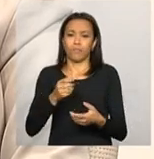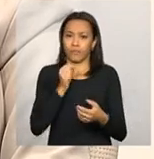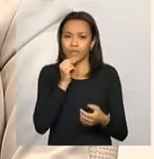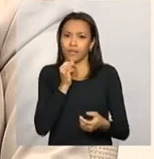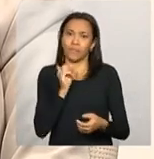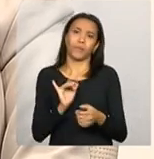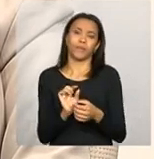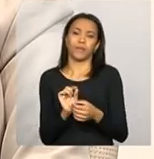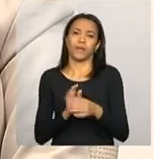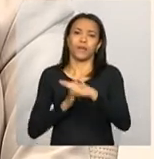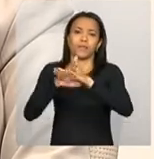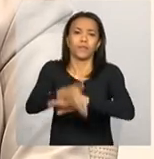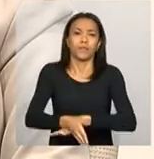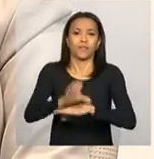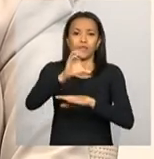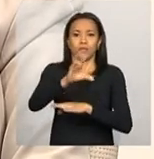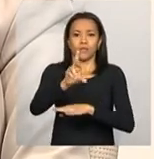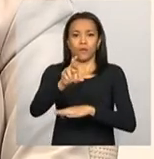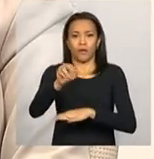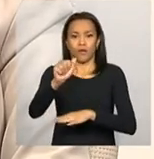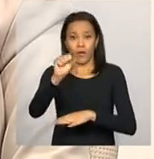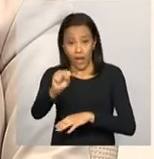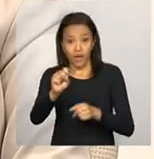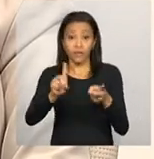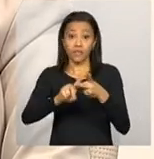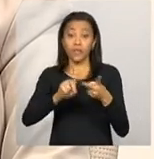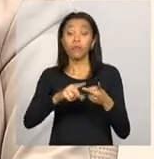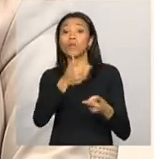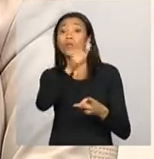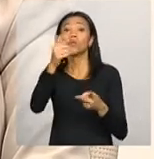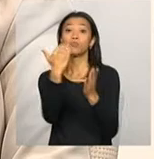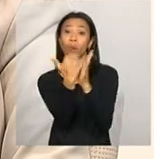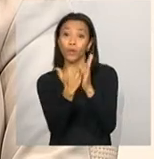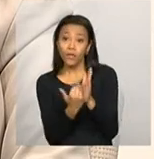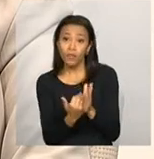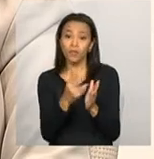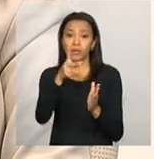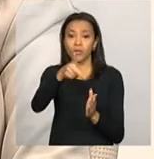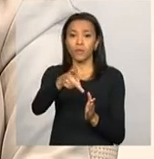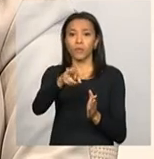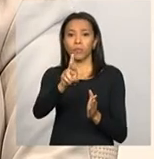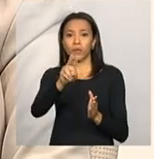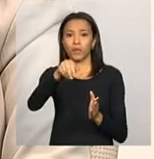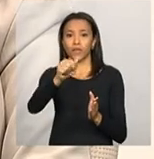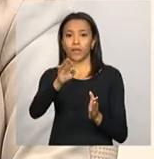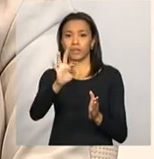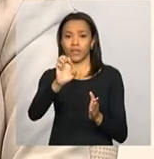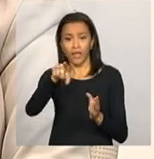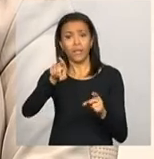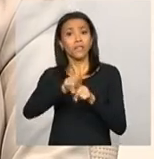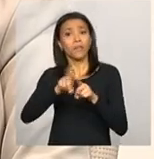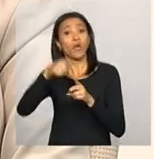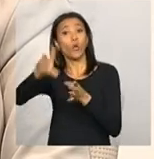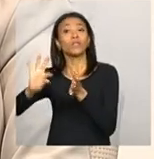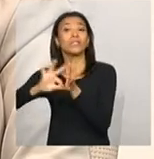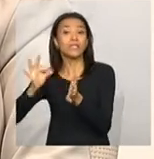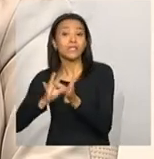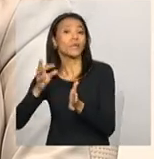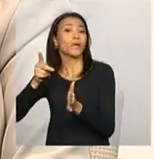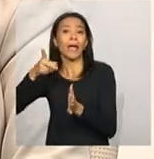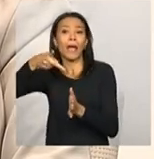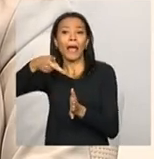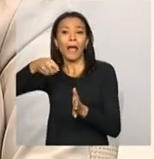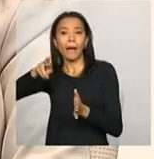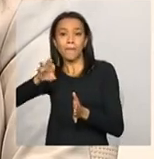CRAS e às unidades demandantes do Pronatec, é a própria inscrição da pré-matrícula para cursos do Pronatec.